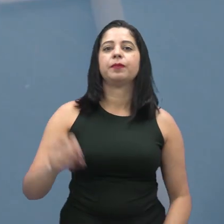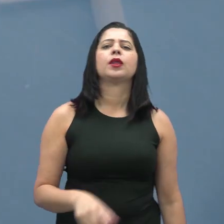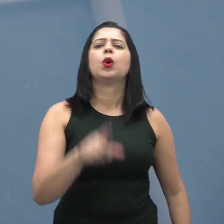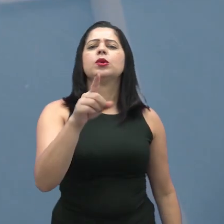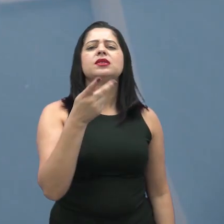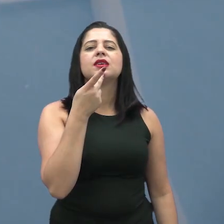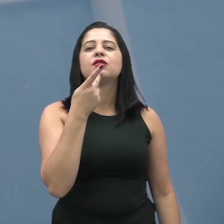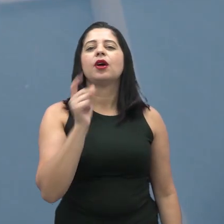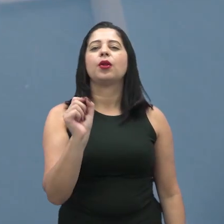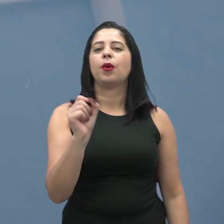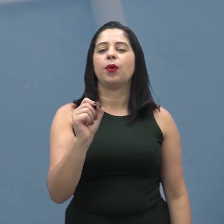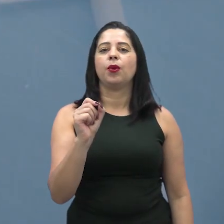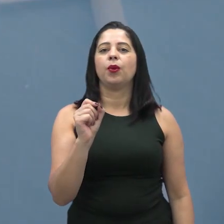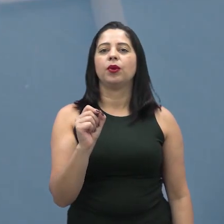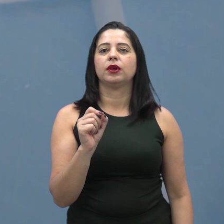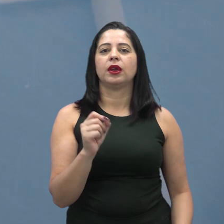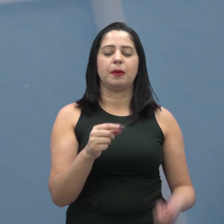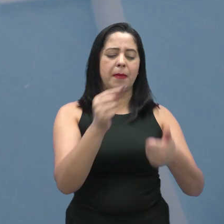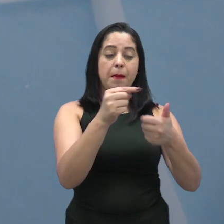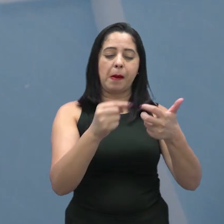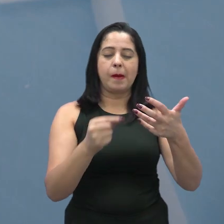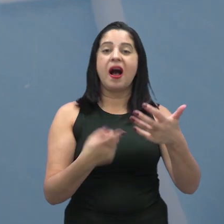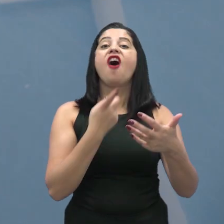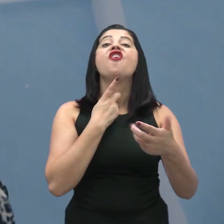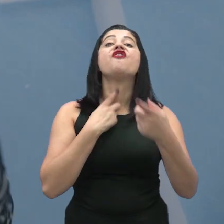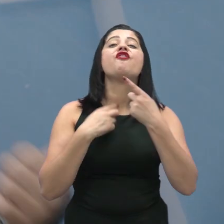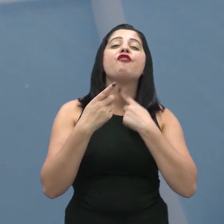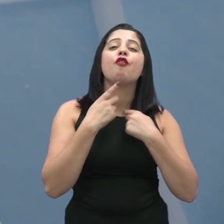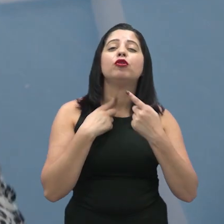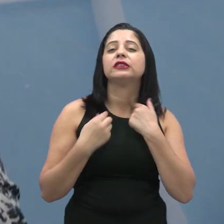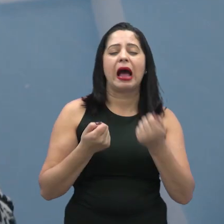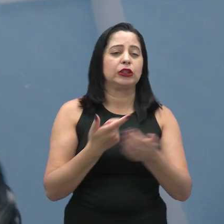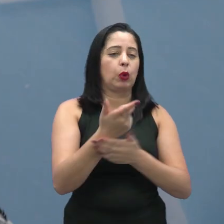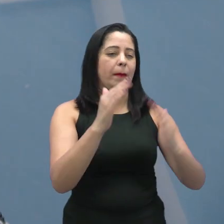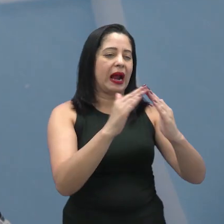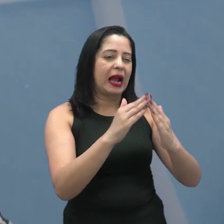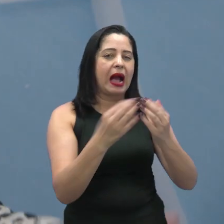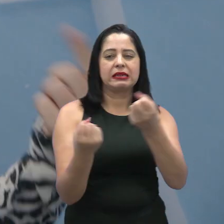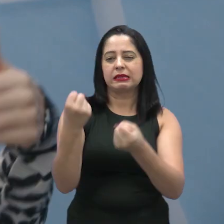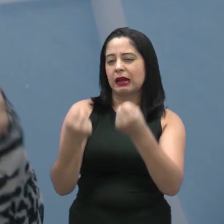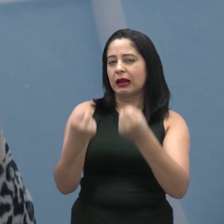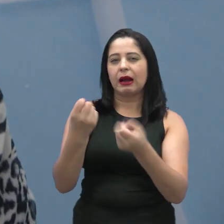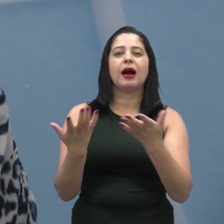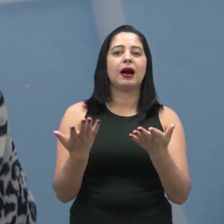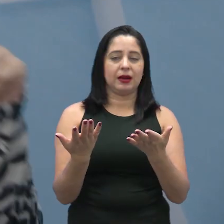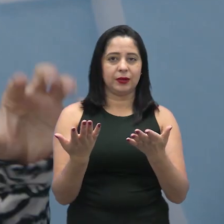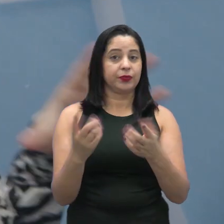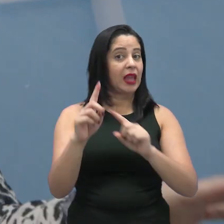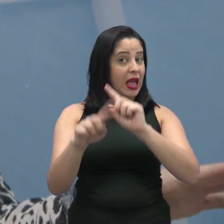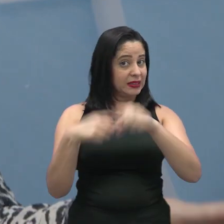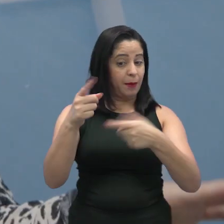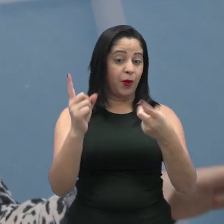essa classe deseja, né, citou alguns bens como imóvel, casas, né, a gente vai voltar no segundo